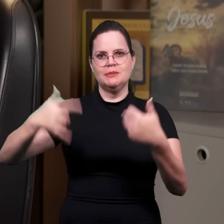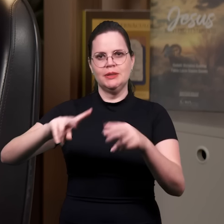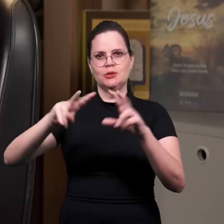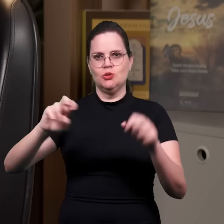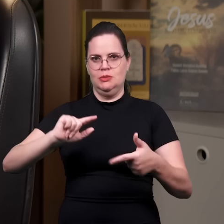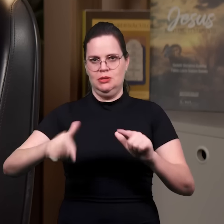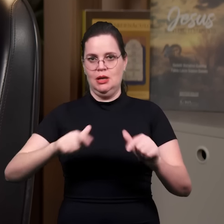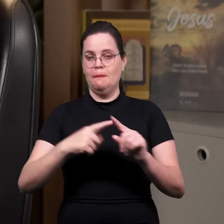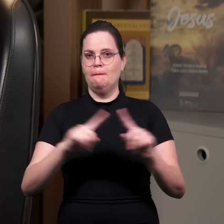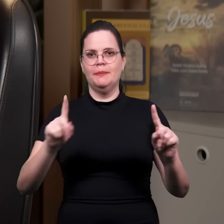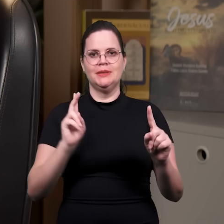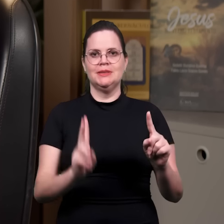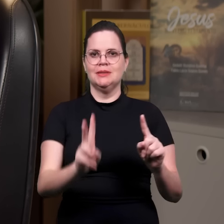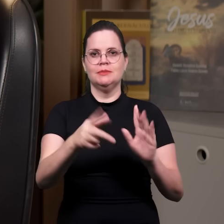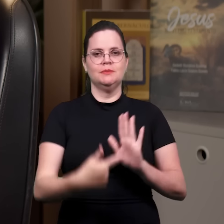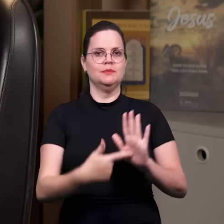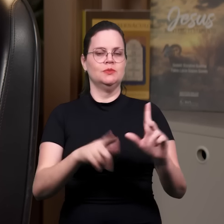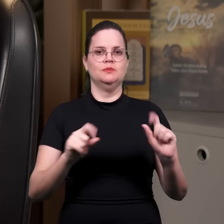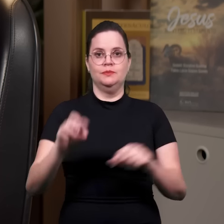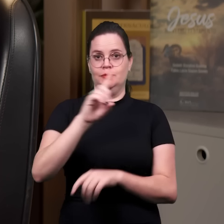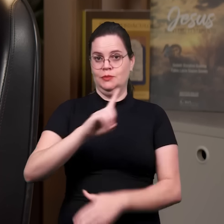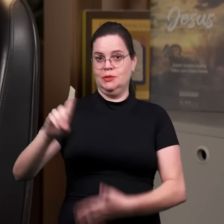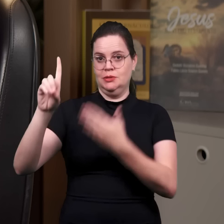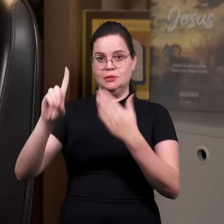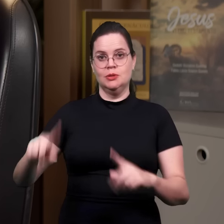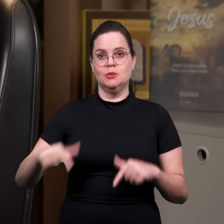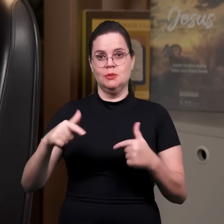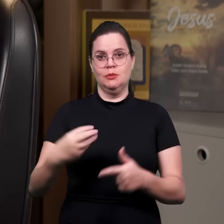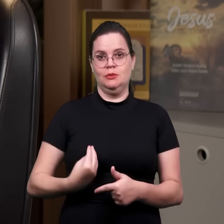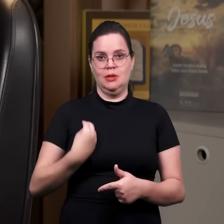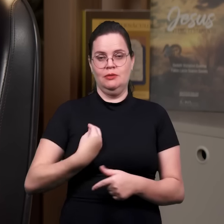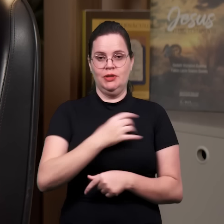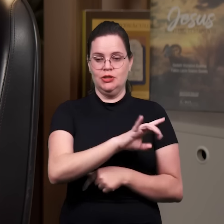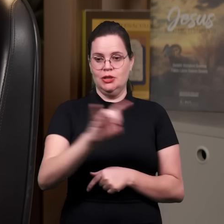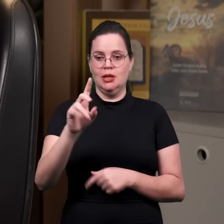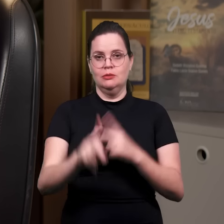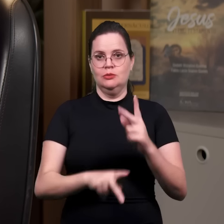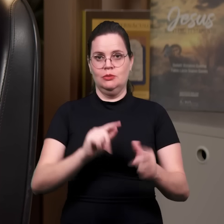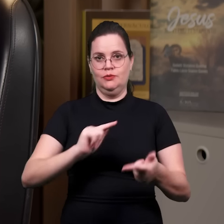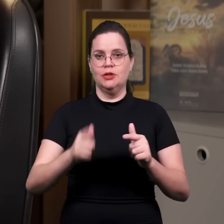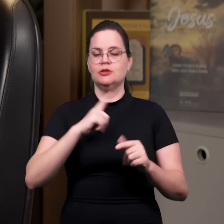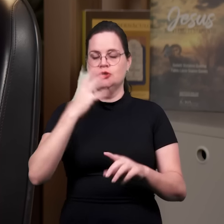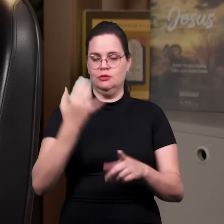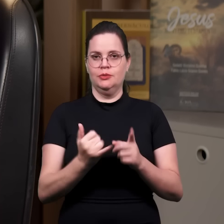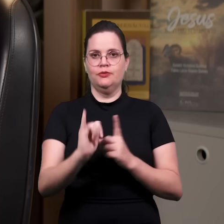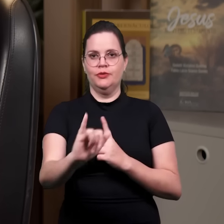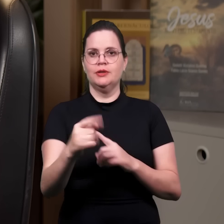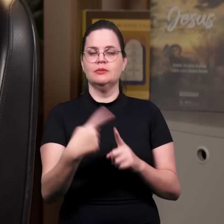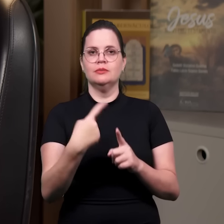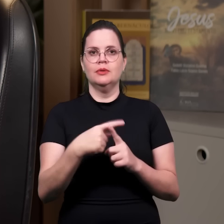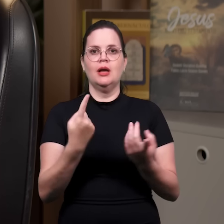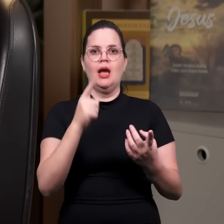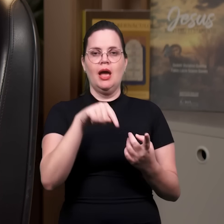frisando que aquilo que Deus fez com Israel era profético, Israel era um tipo daquilo que o